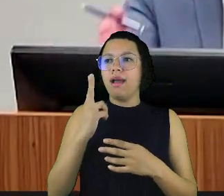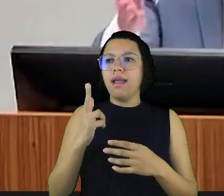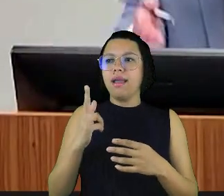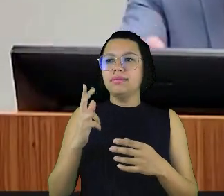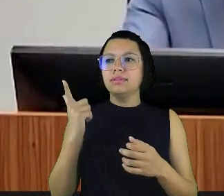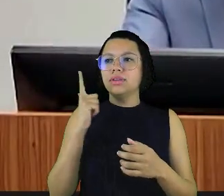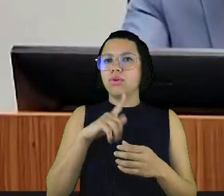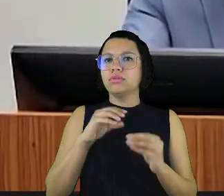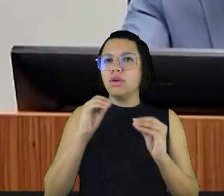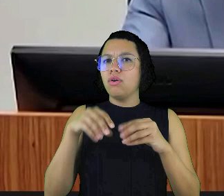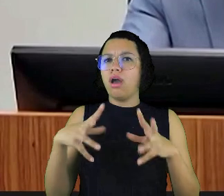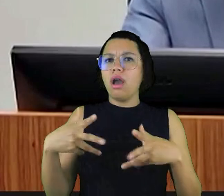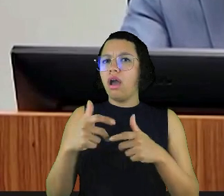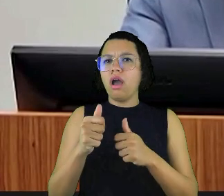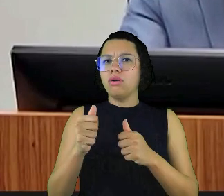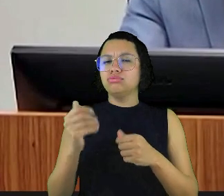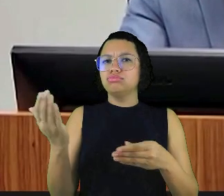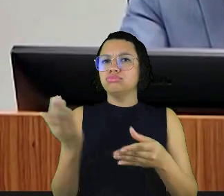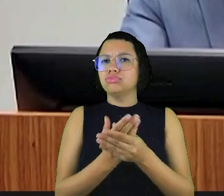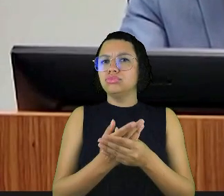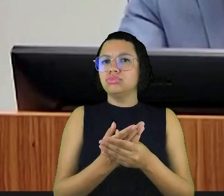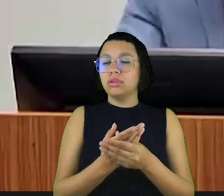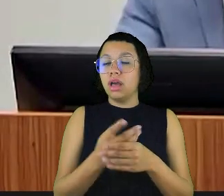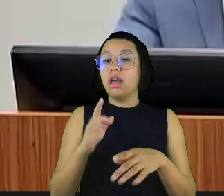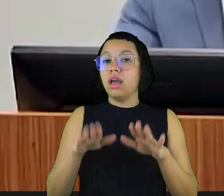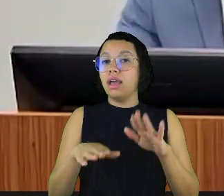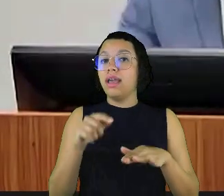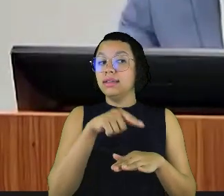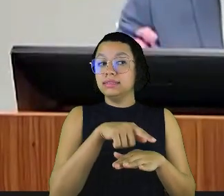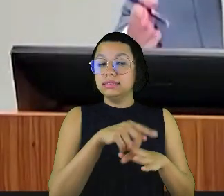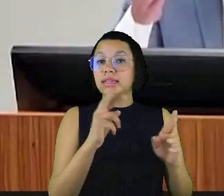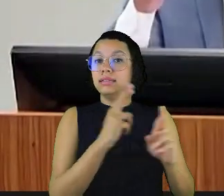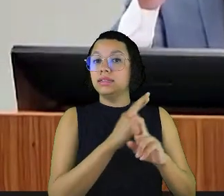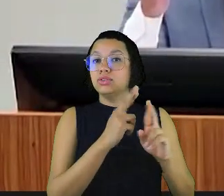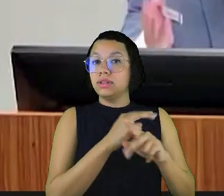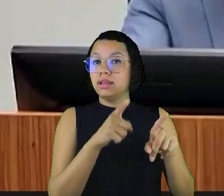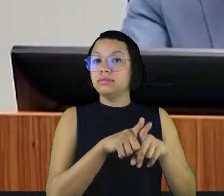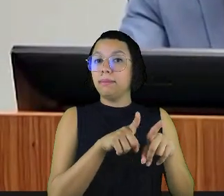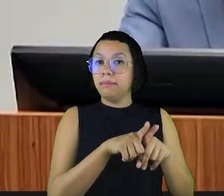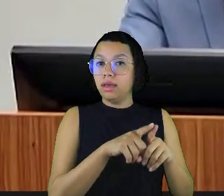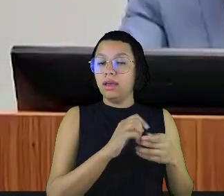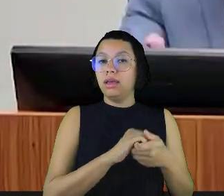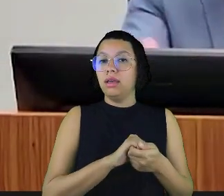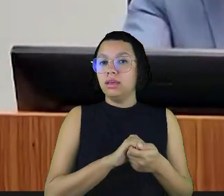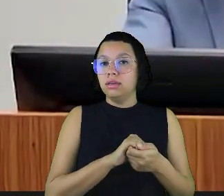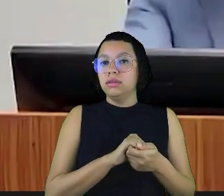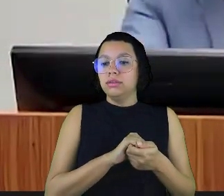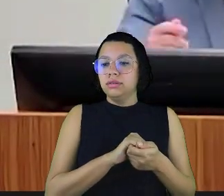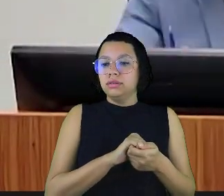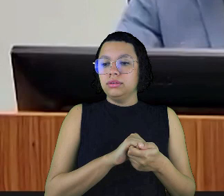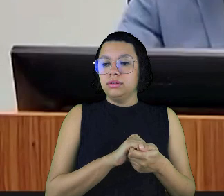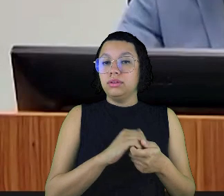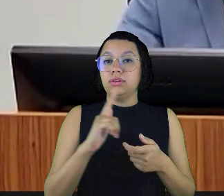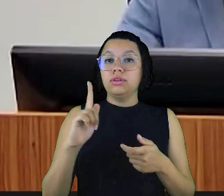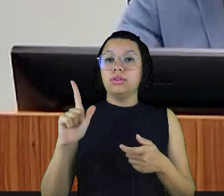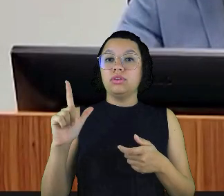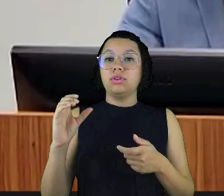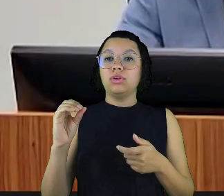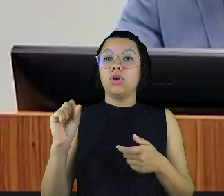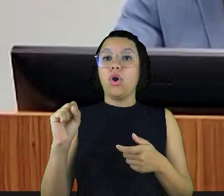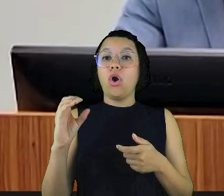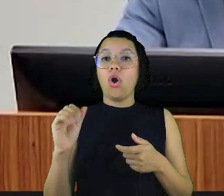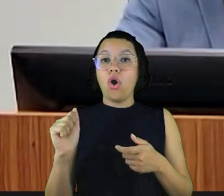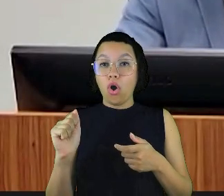os casos, inclusive esses que estão relacionados à glosa do valor a ser